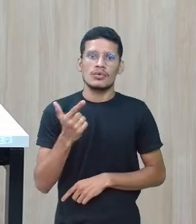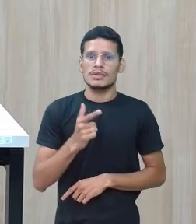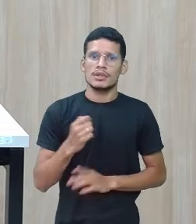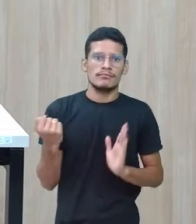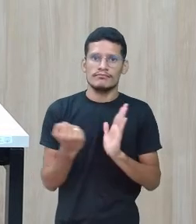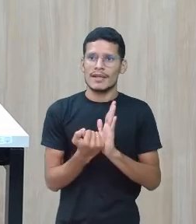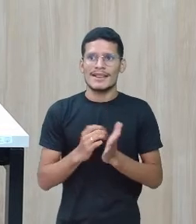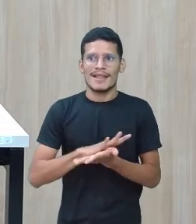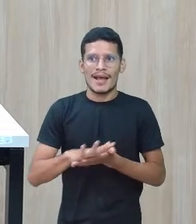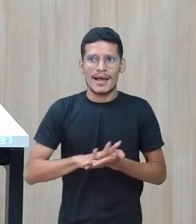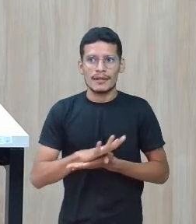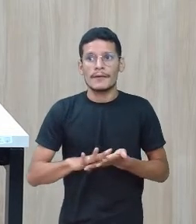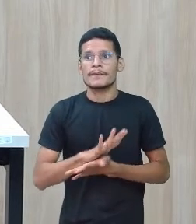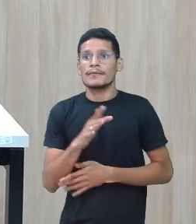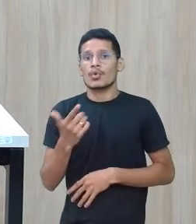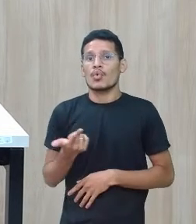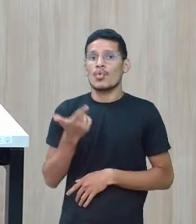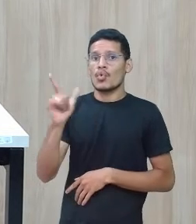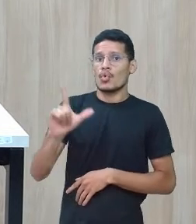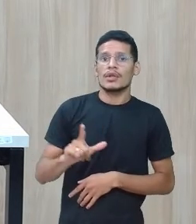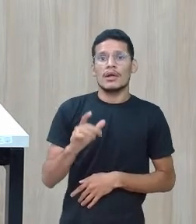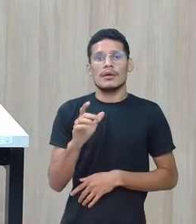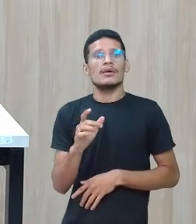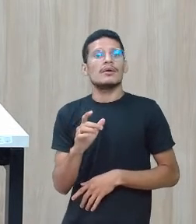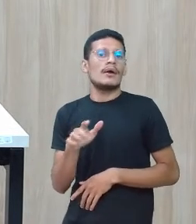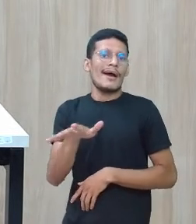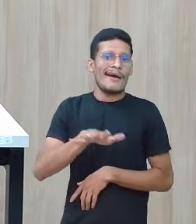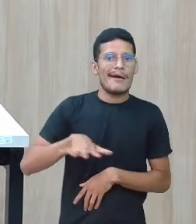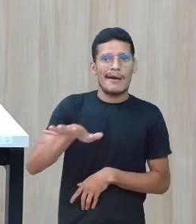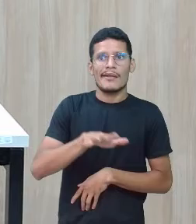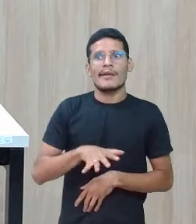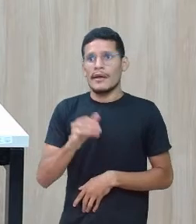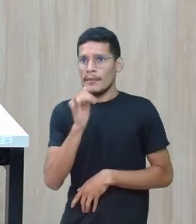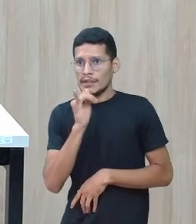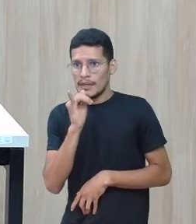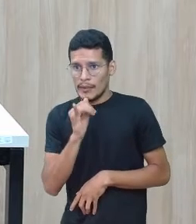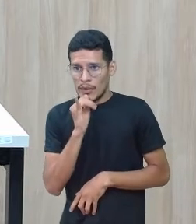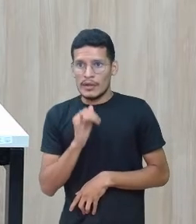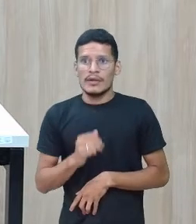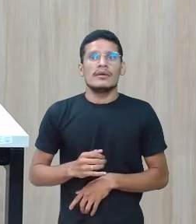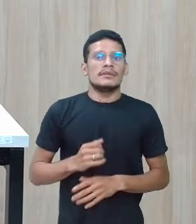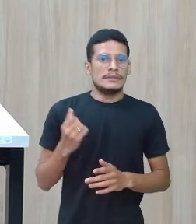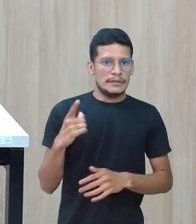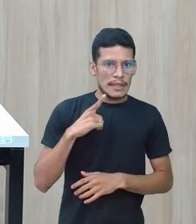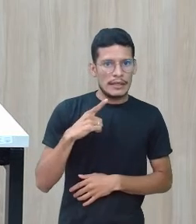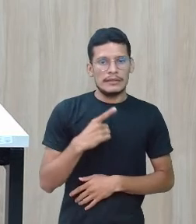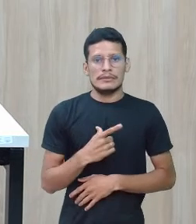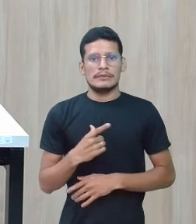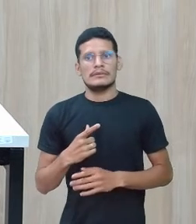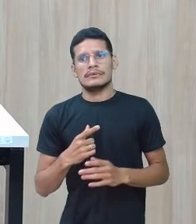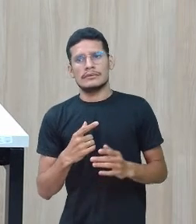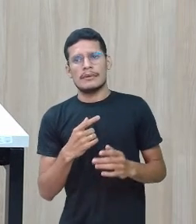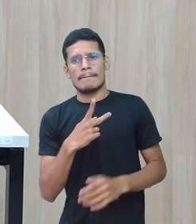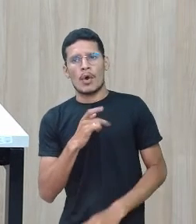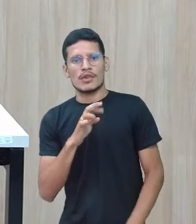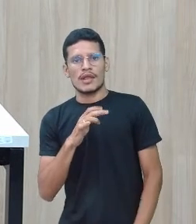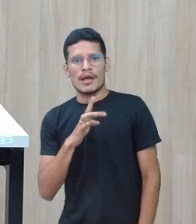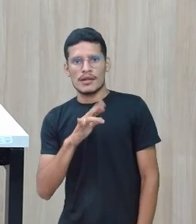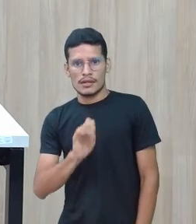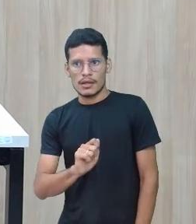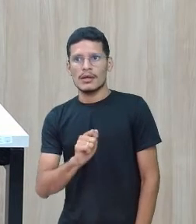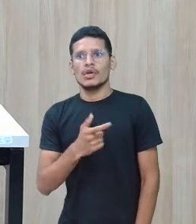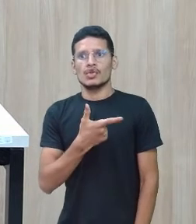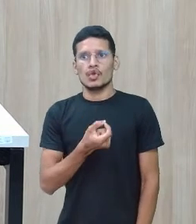símbolo. E aí, outro órgão foi que, de acordo com a portaria 2.658 de